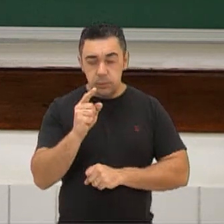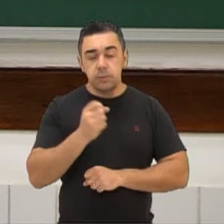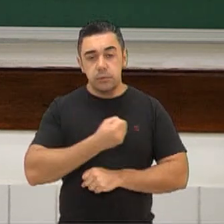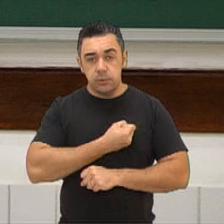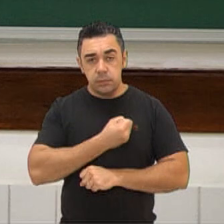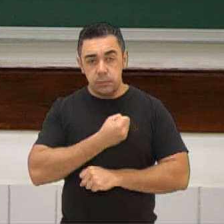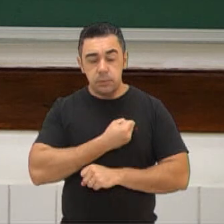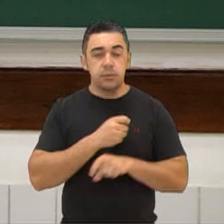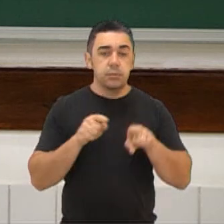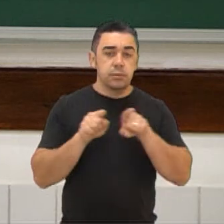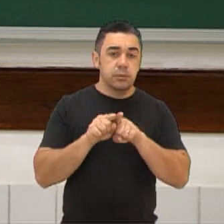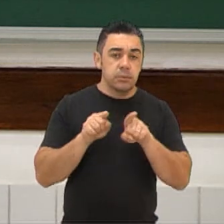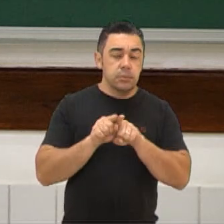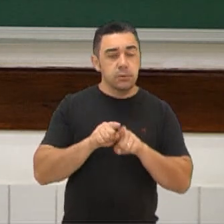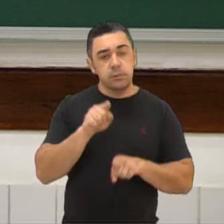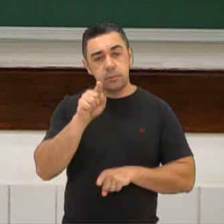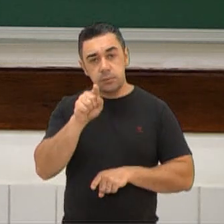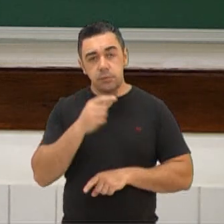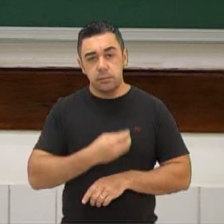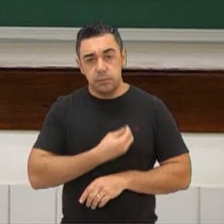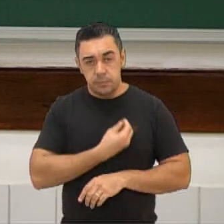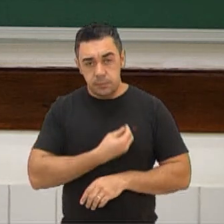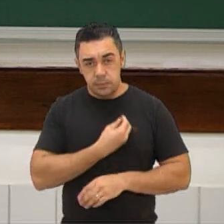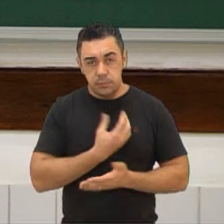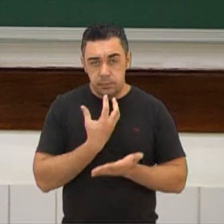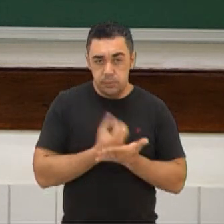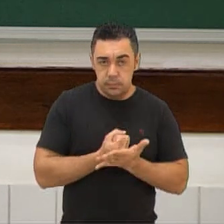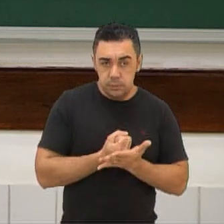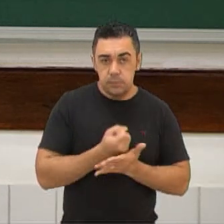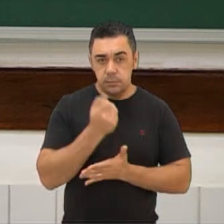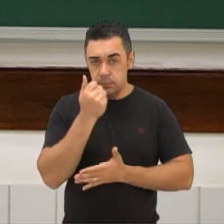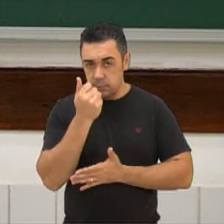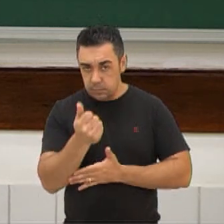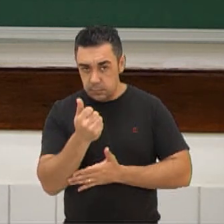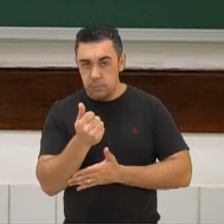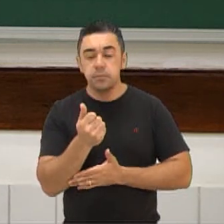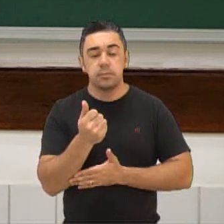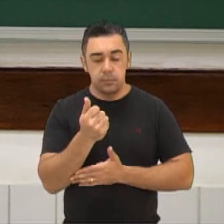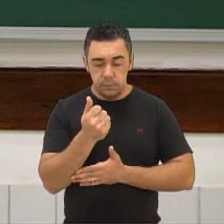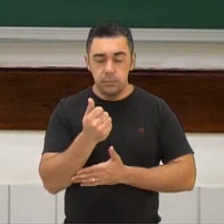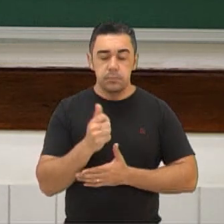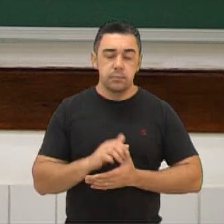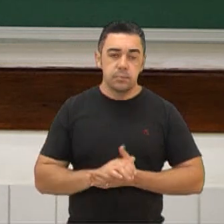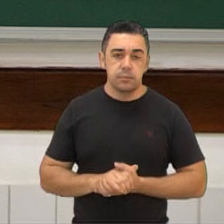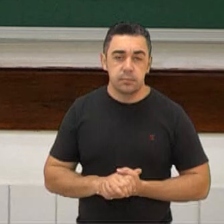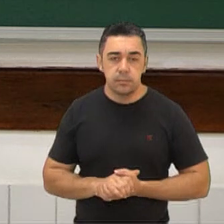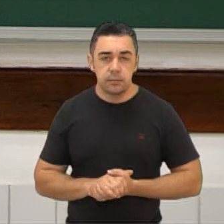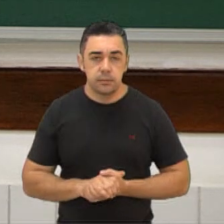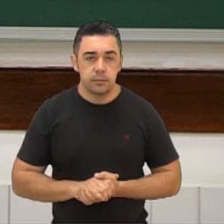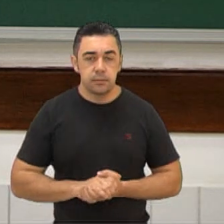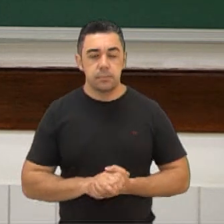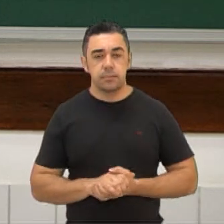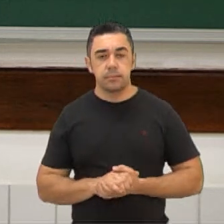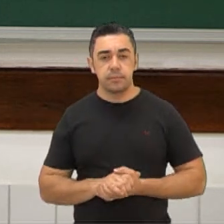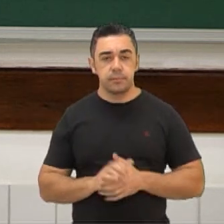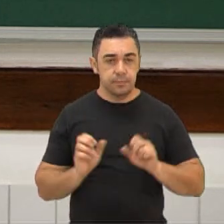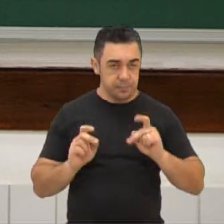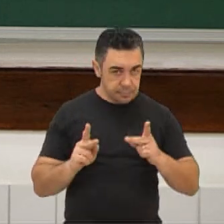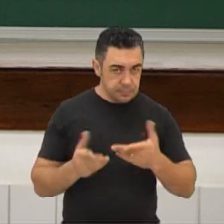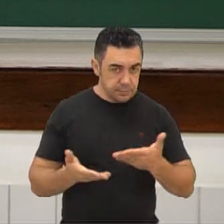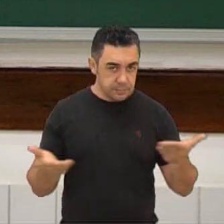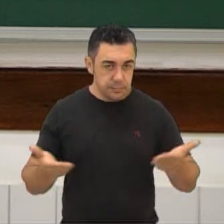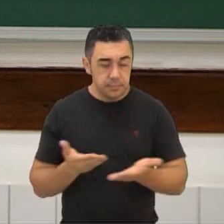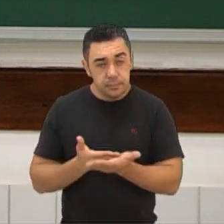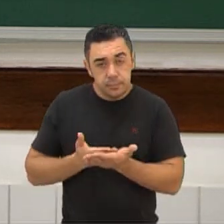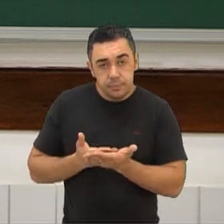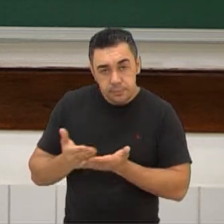contato com a escola para que possa pegar a atividade impressa e posteriormente devolver ela na escola também, ok?